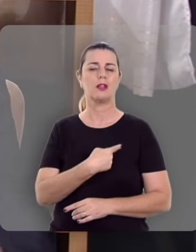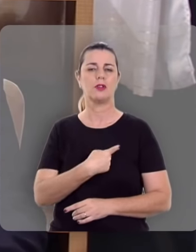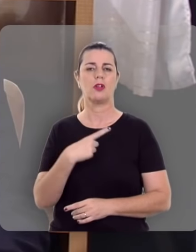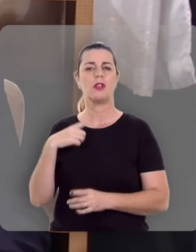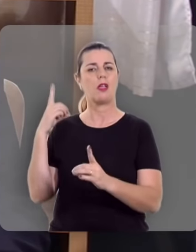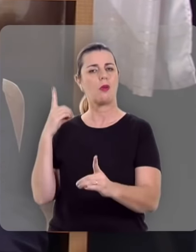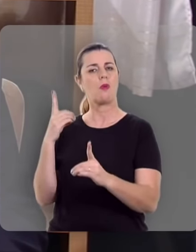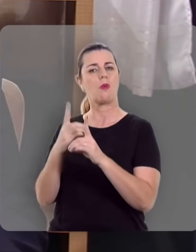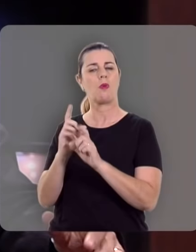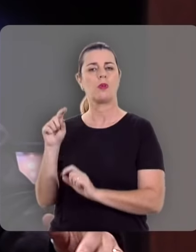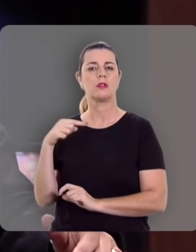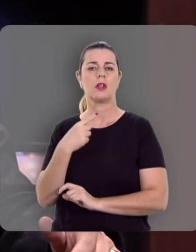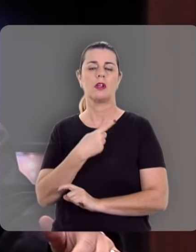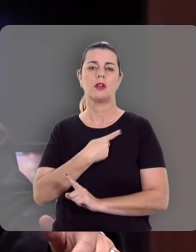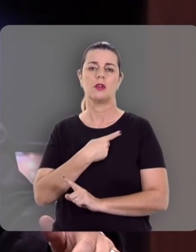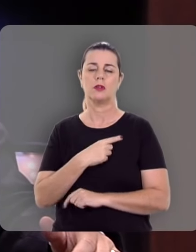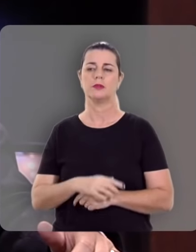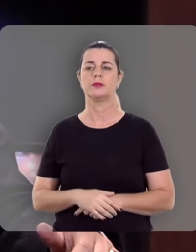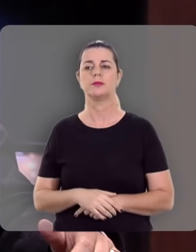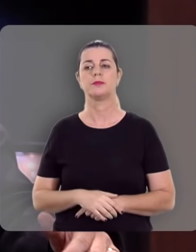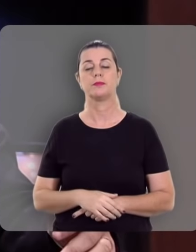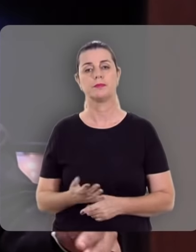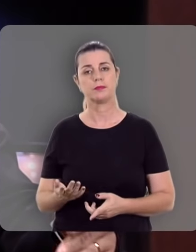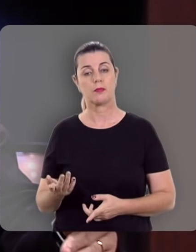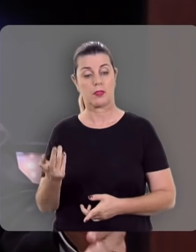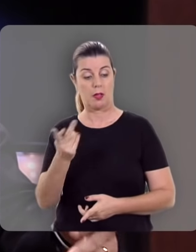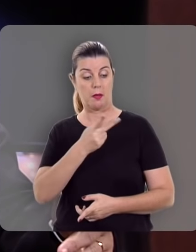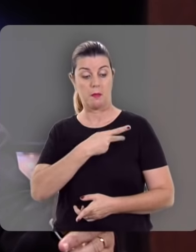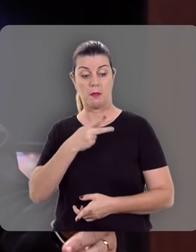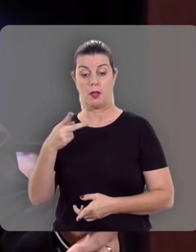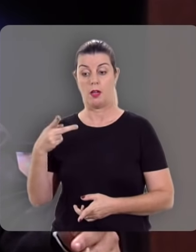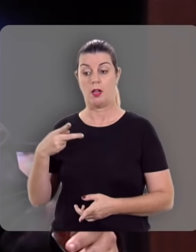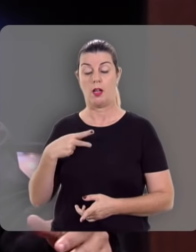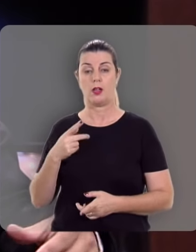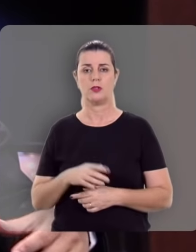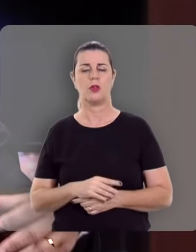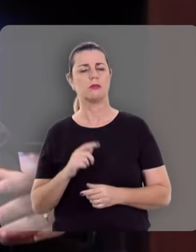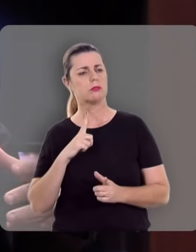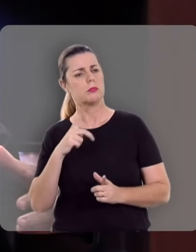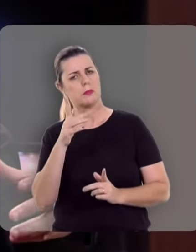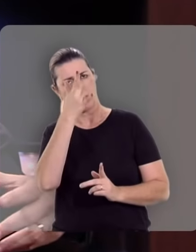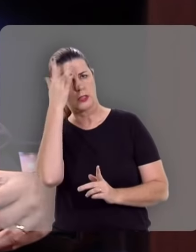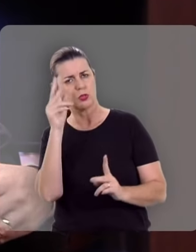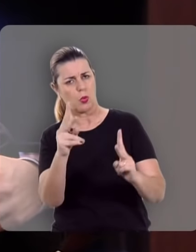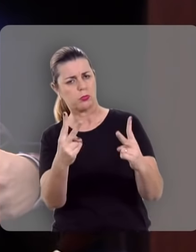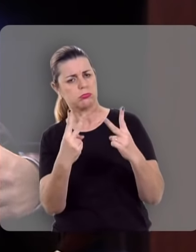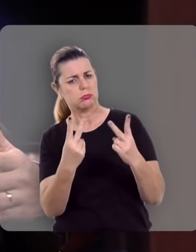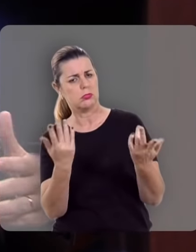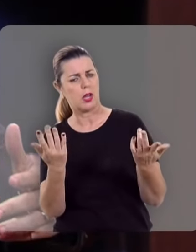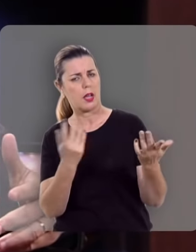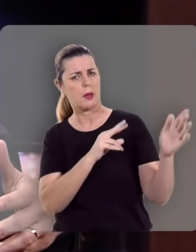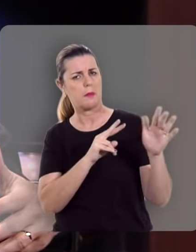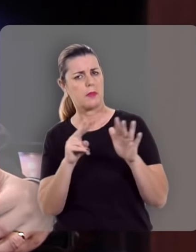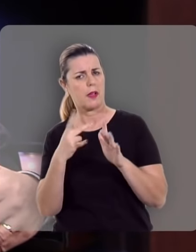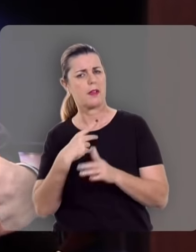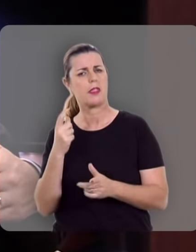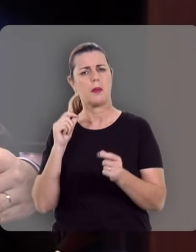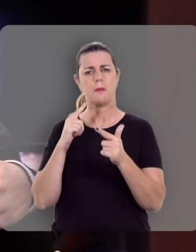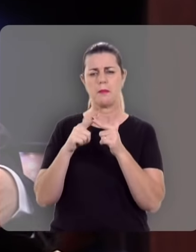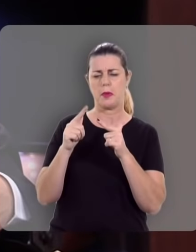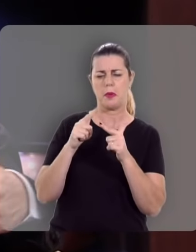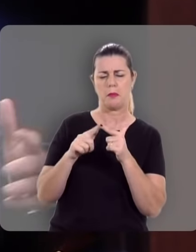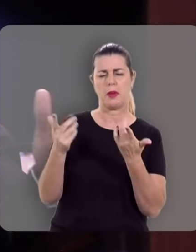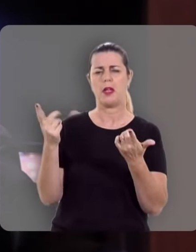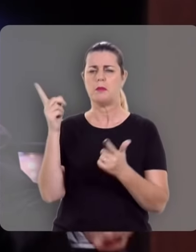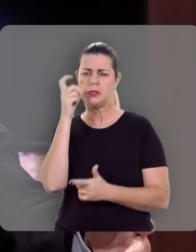nos restaurar. Reverendo Roster, muitas pessoas que acompanham o nosso programa ficam aí passando por momentos